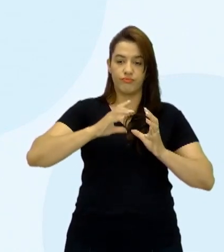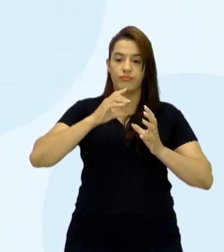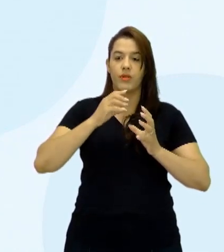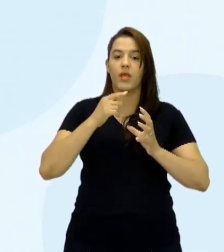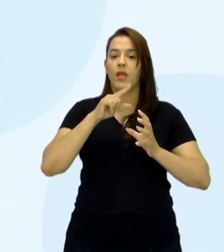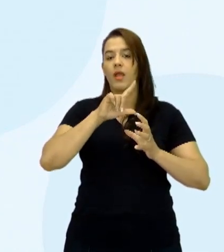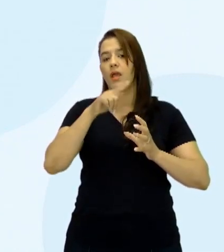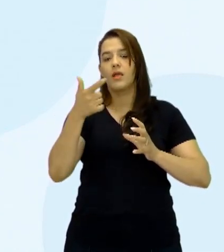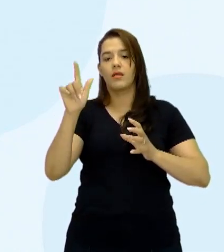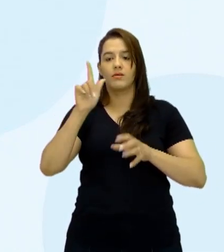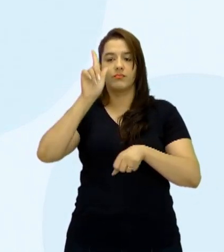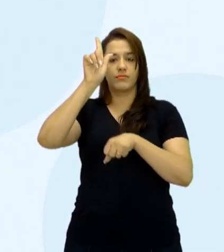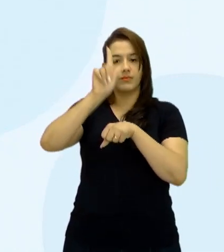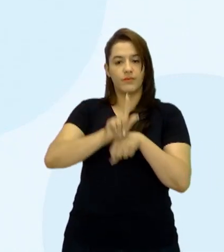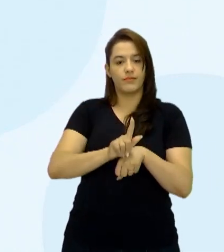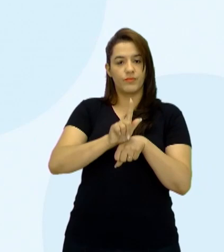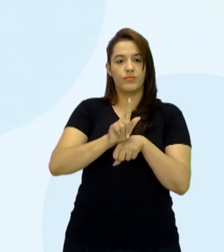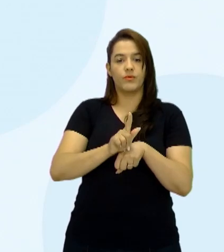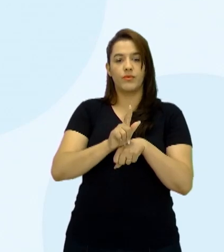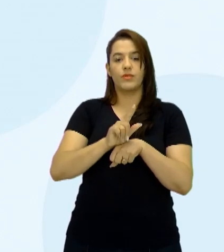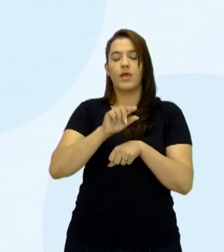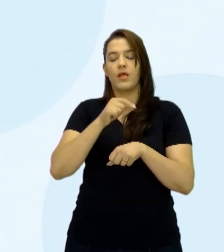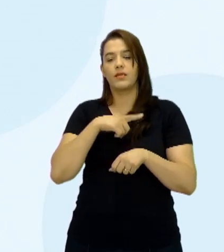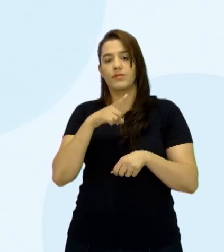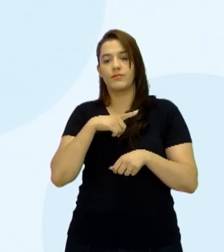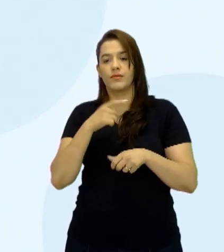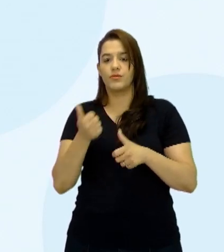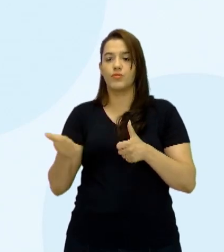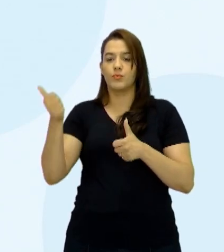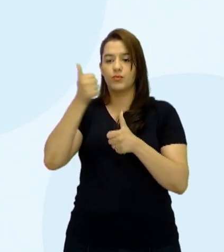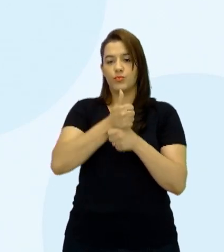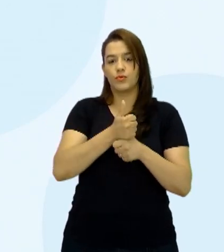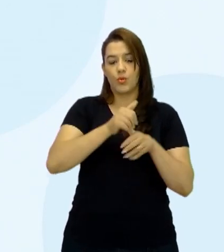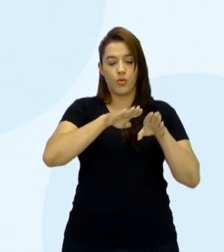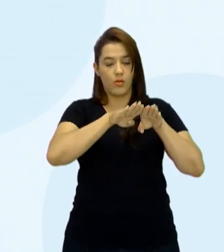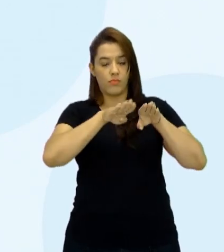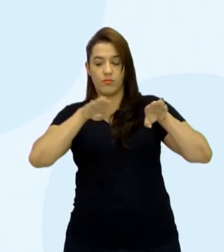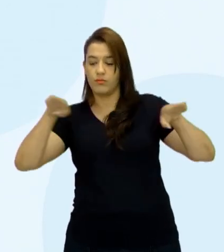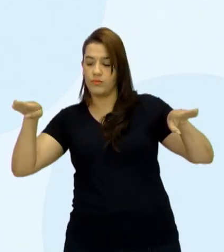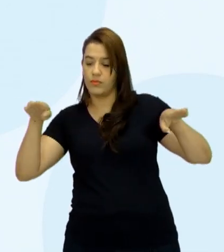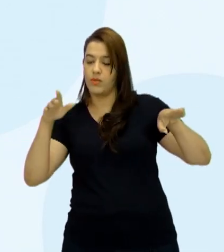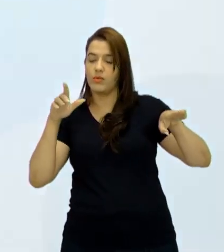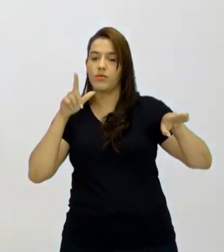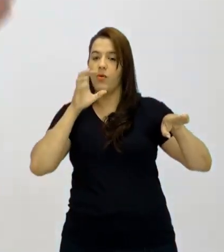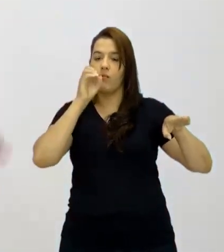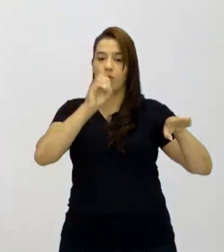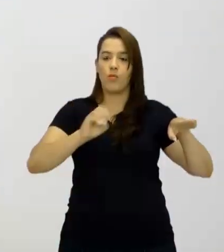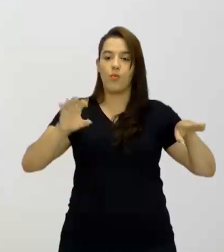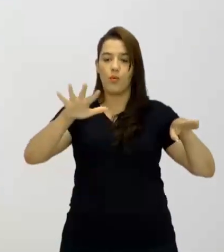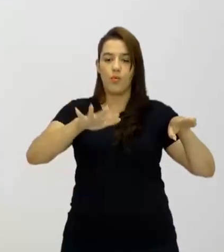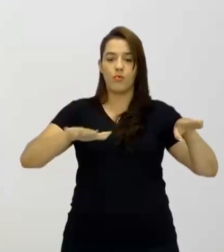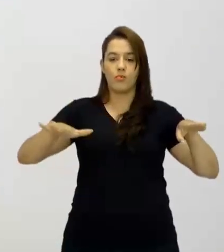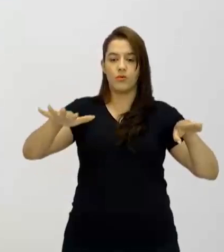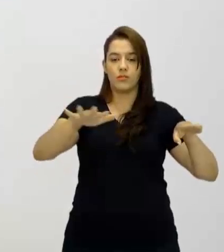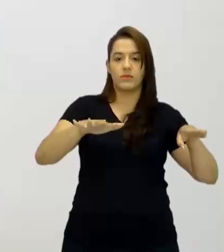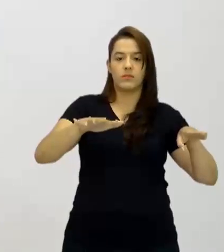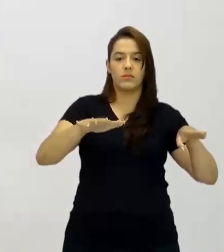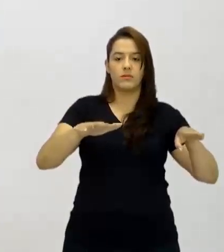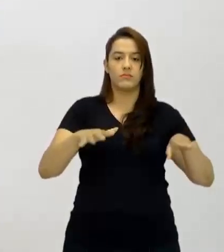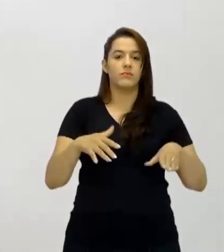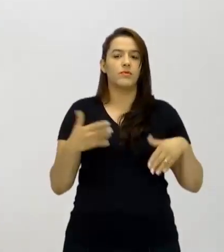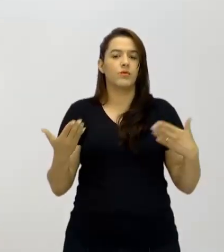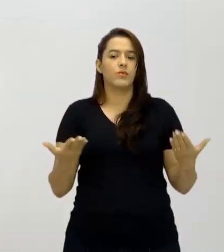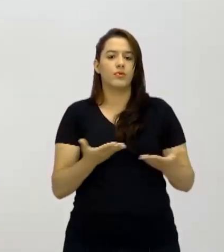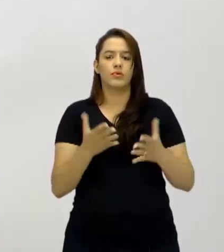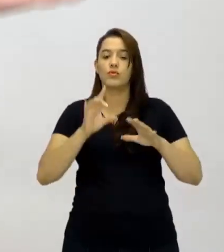substituísse toda a superfície pelo oceano? Ou seja, esquece tudo que tem de deformação da Terra. Se eu